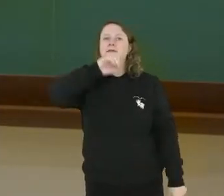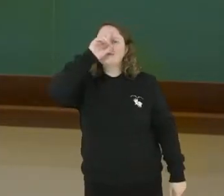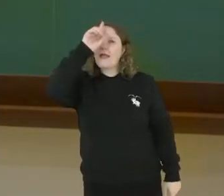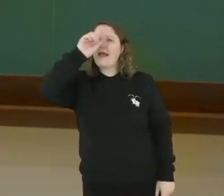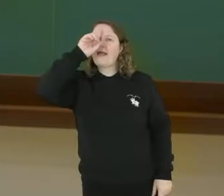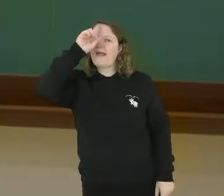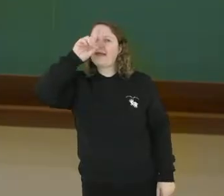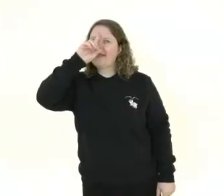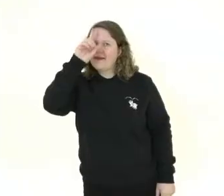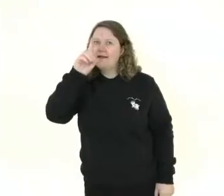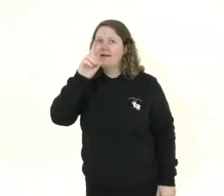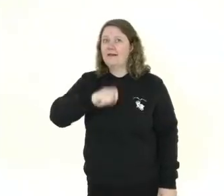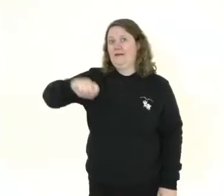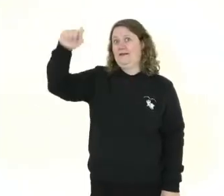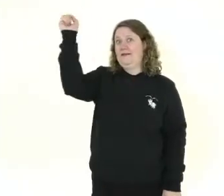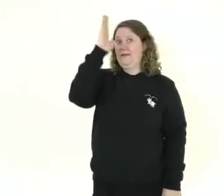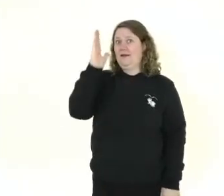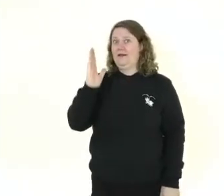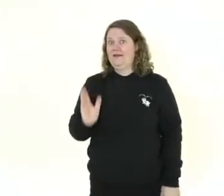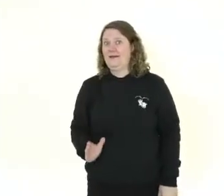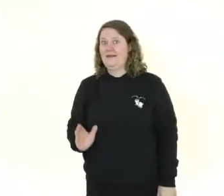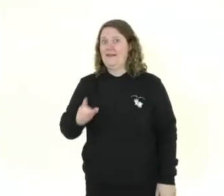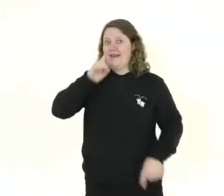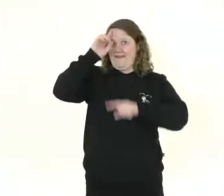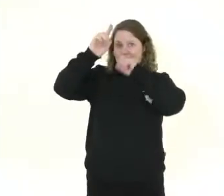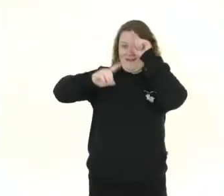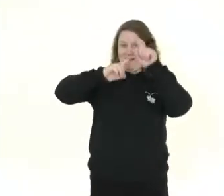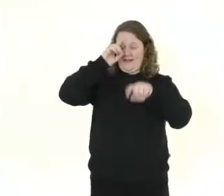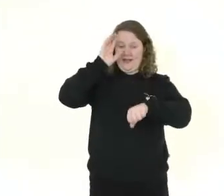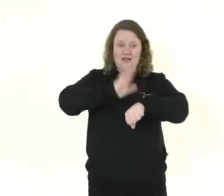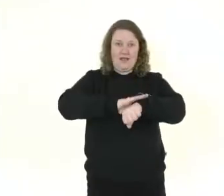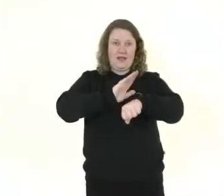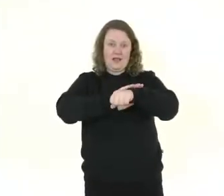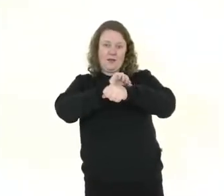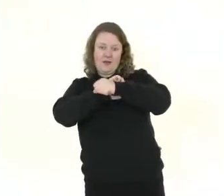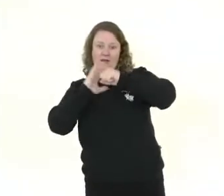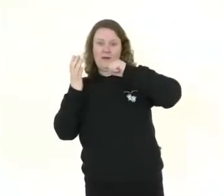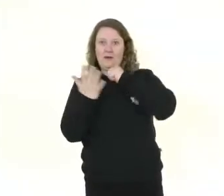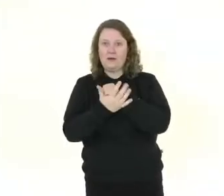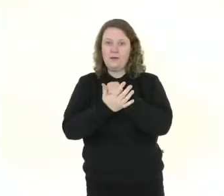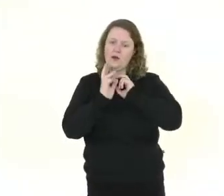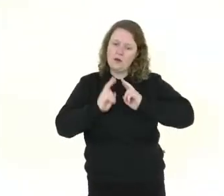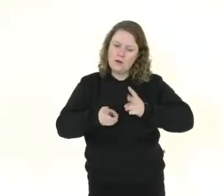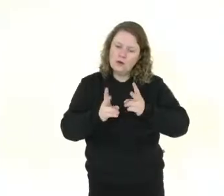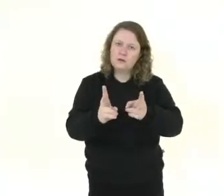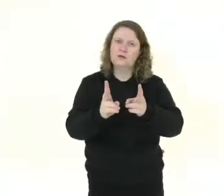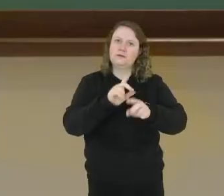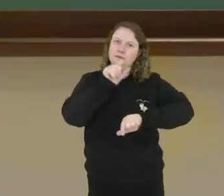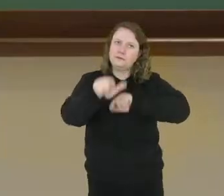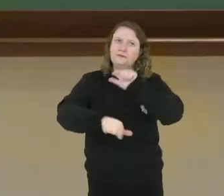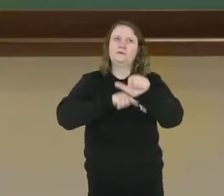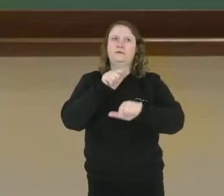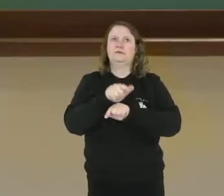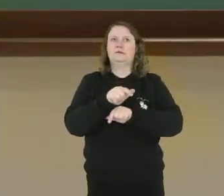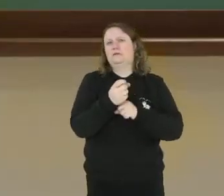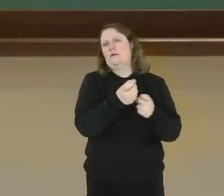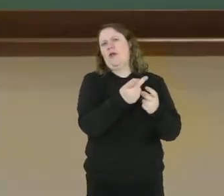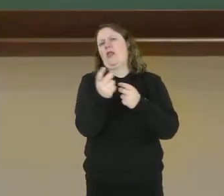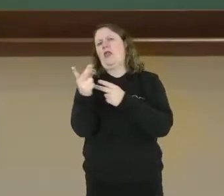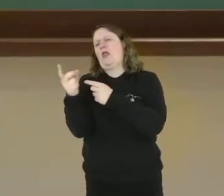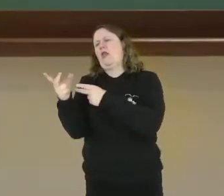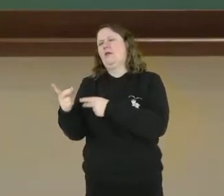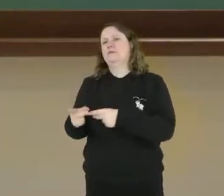Criatividade. Brasileiros reinventam em tempos de pandemia para continuar a vender. Todo mundo fala que o brasileiro